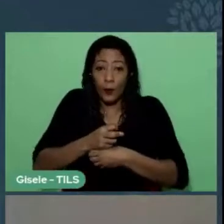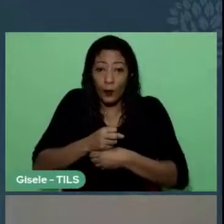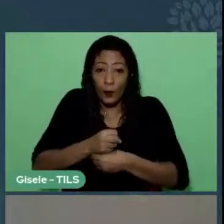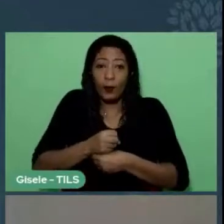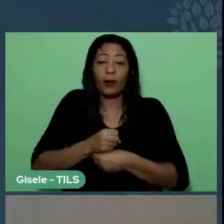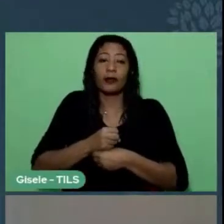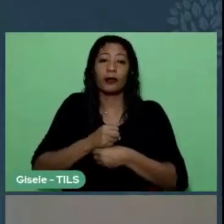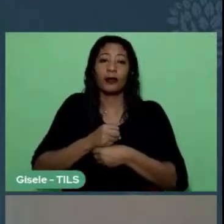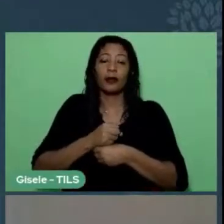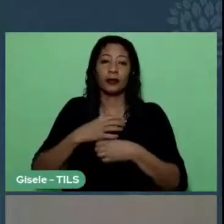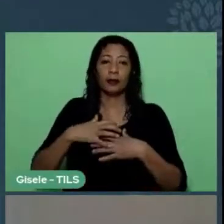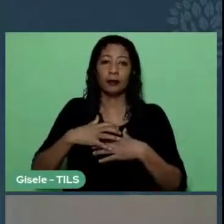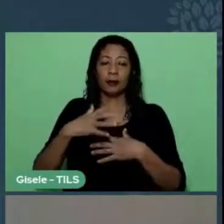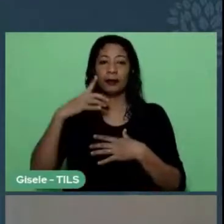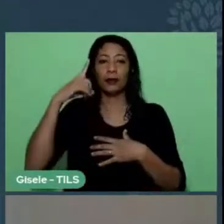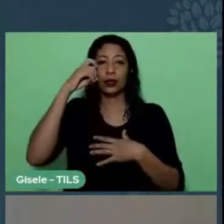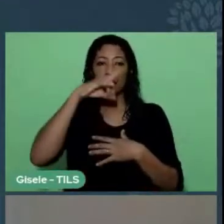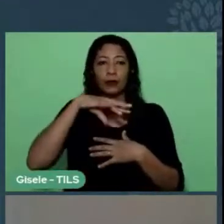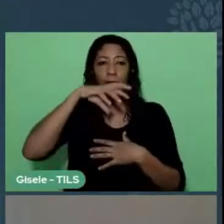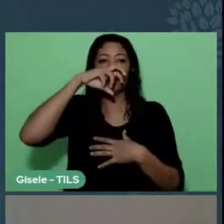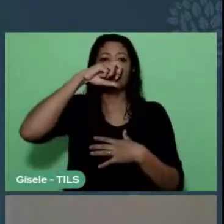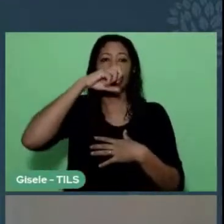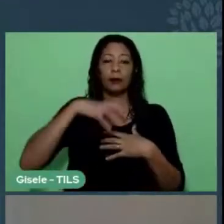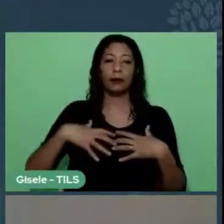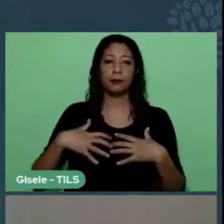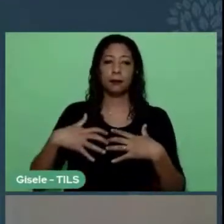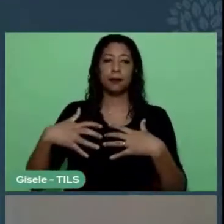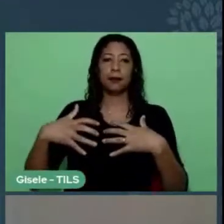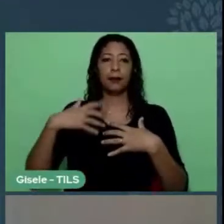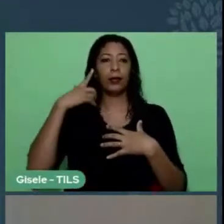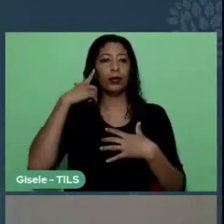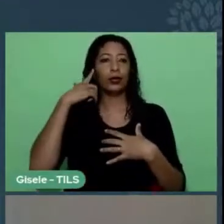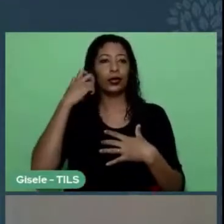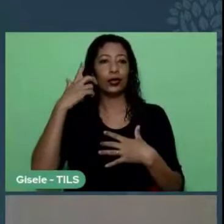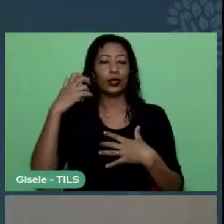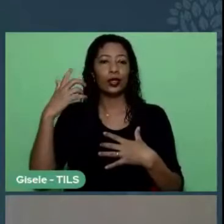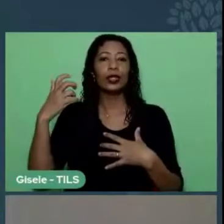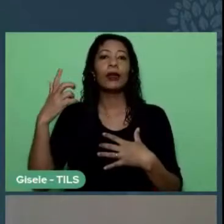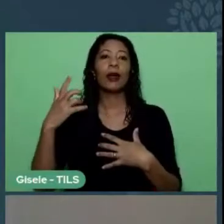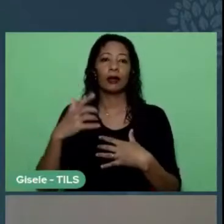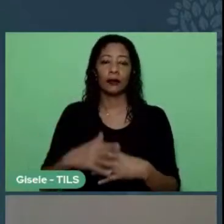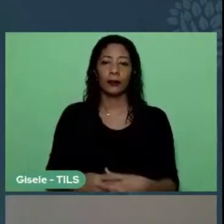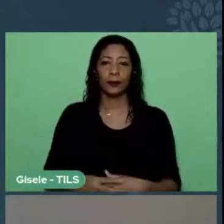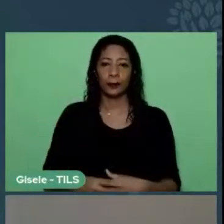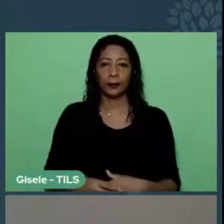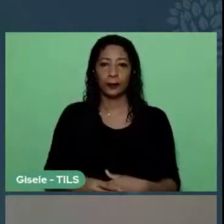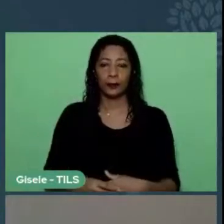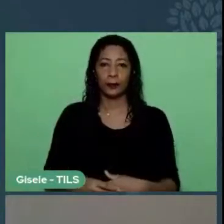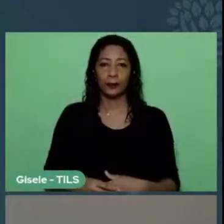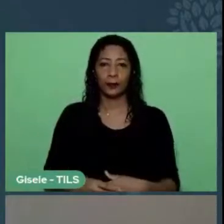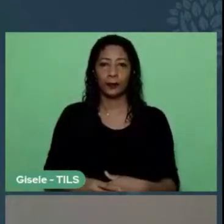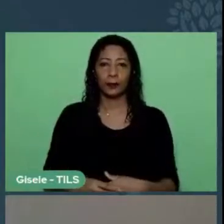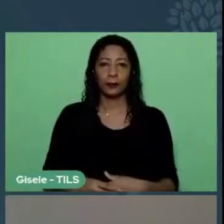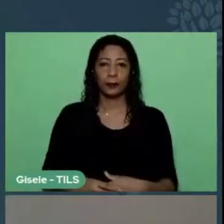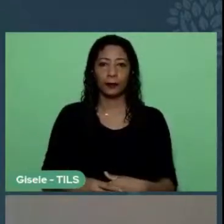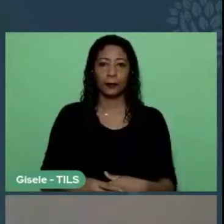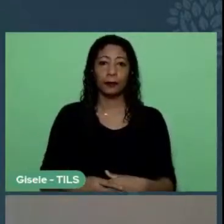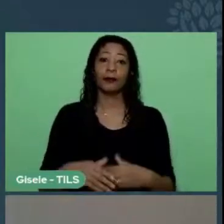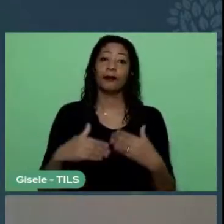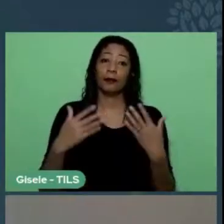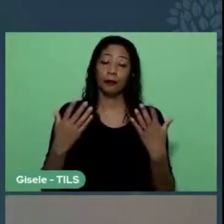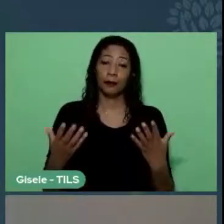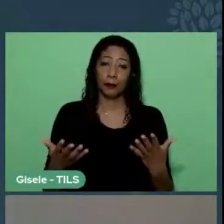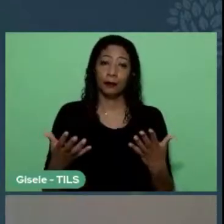sintomas agudos de falta de ar, de chiado no peito, que tanto incomodam os pacientes com asma. E aí, como eu comentei,